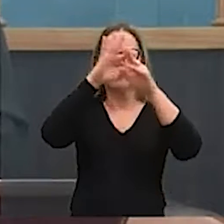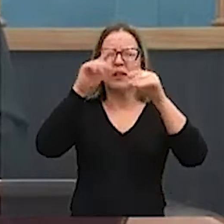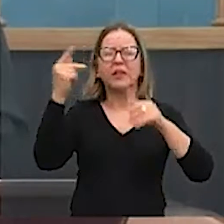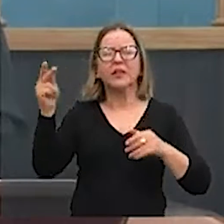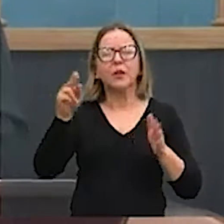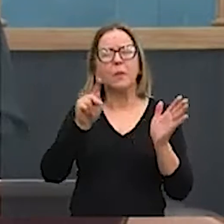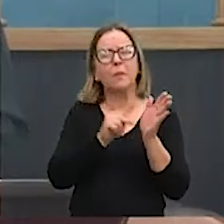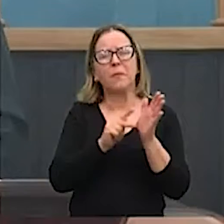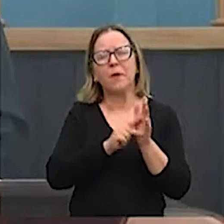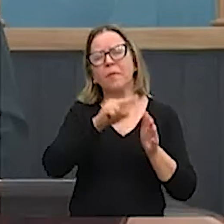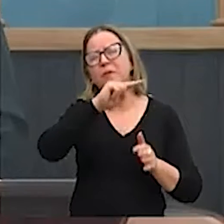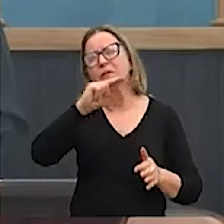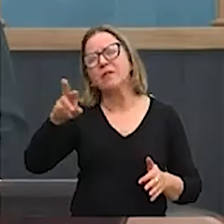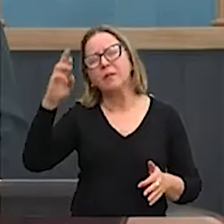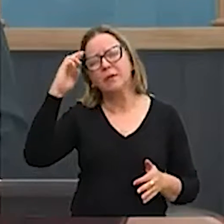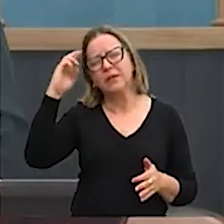Senhor,